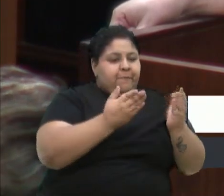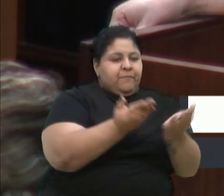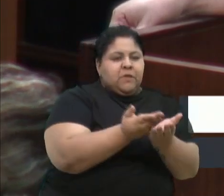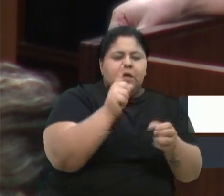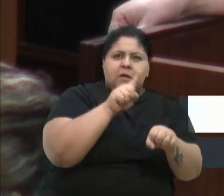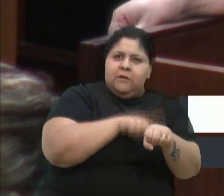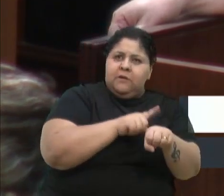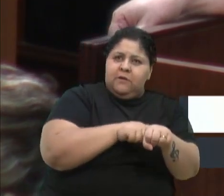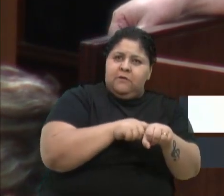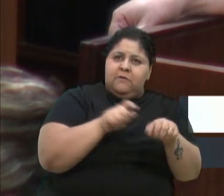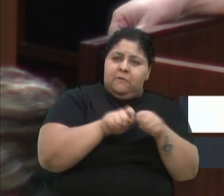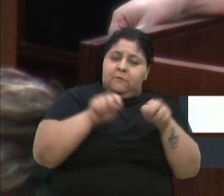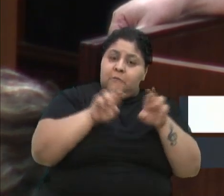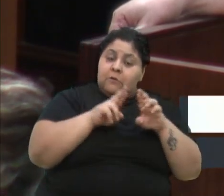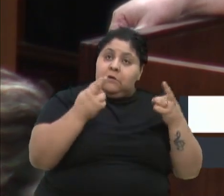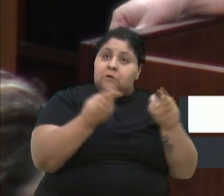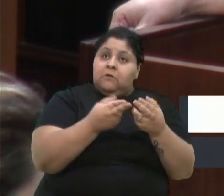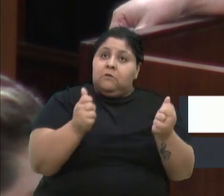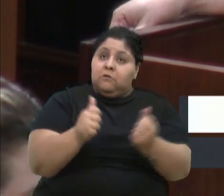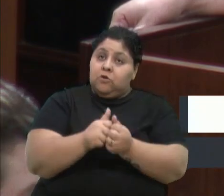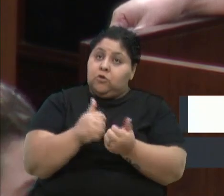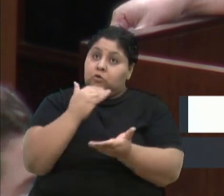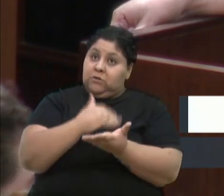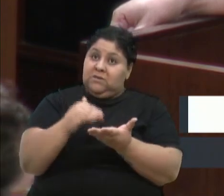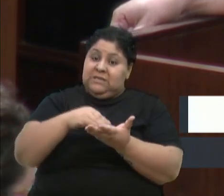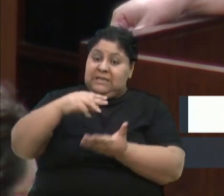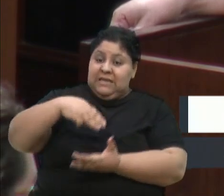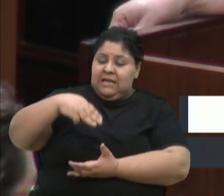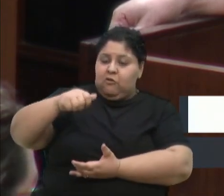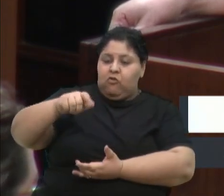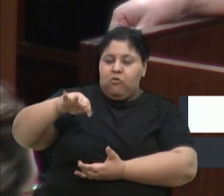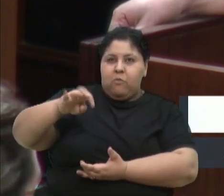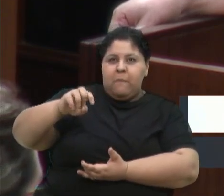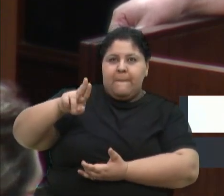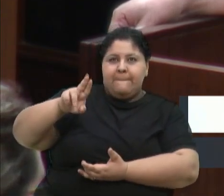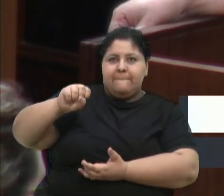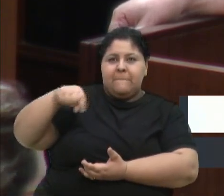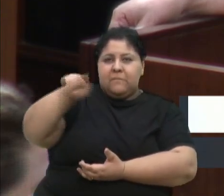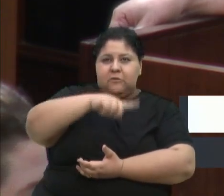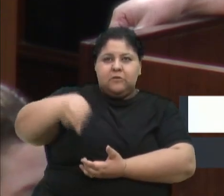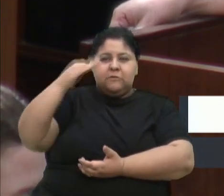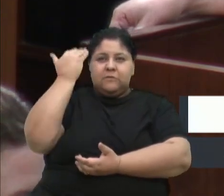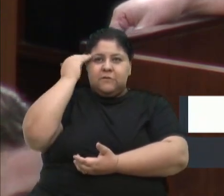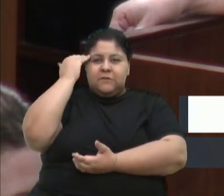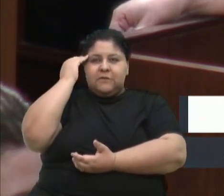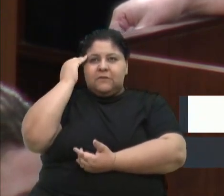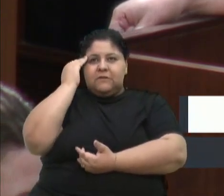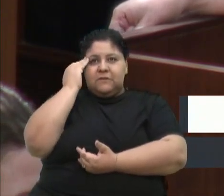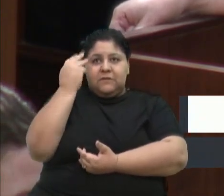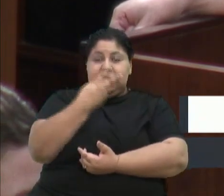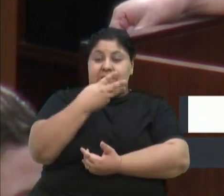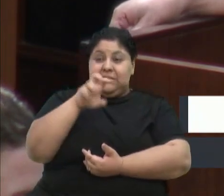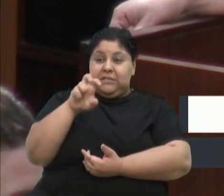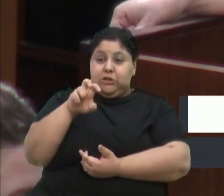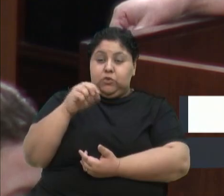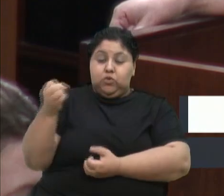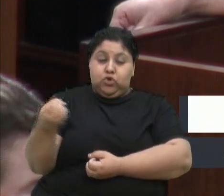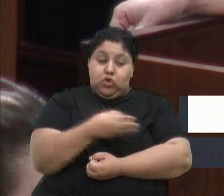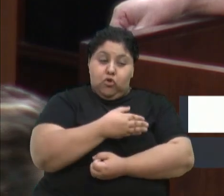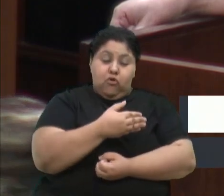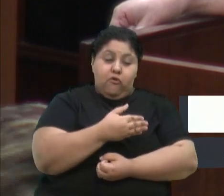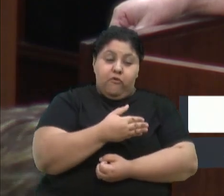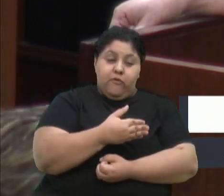teria total acordo, desde que saia. Então, talvez, vereador Bressan, falei várias vezes, nós vamos, no início